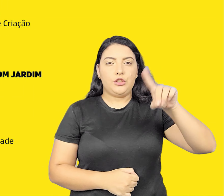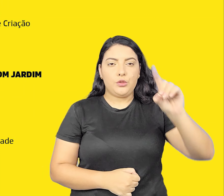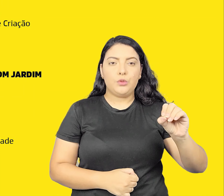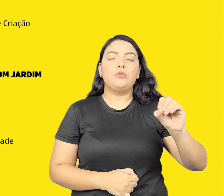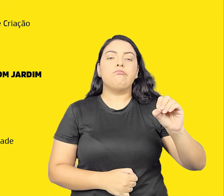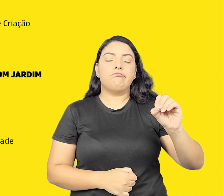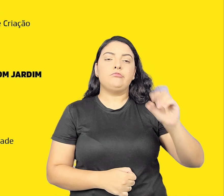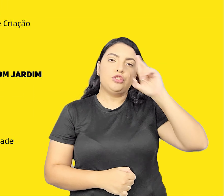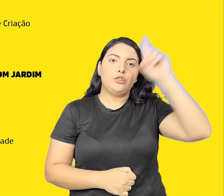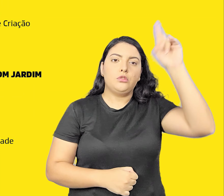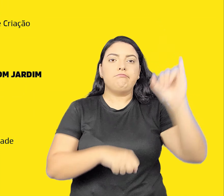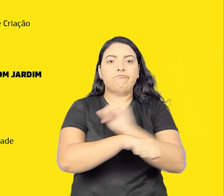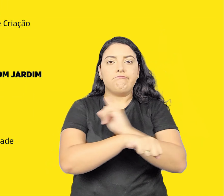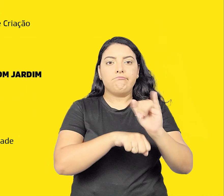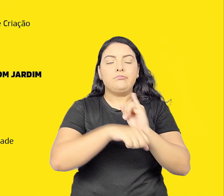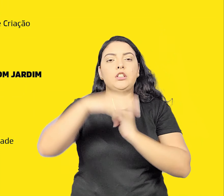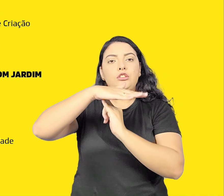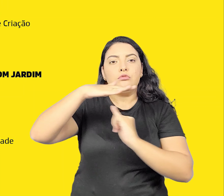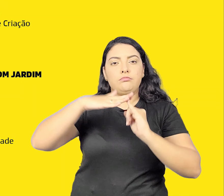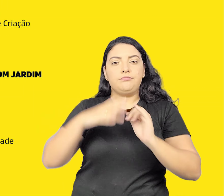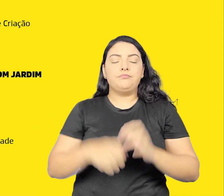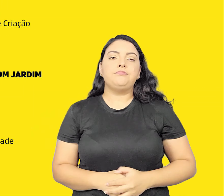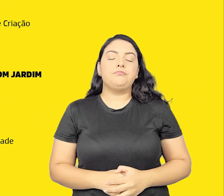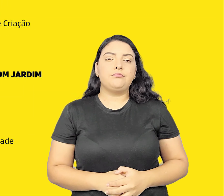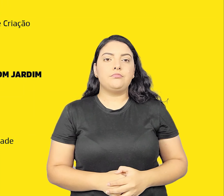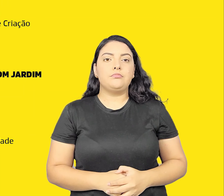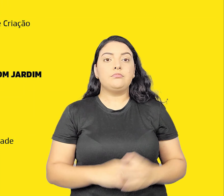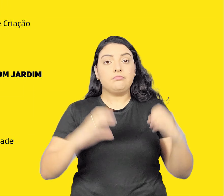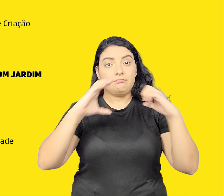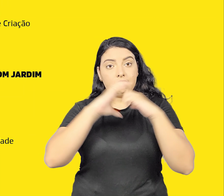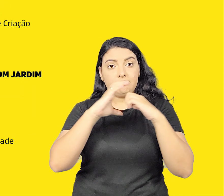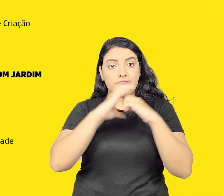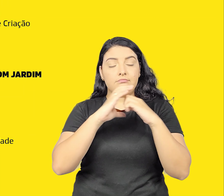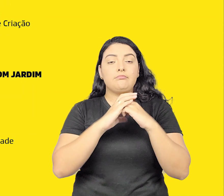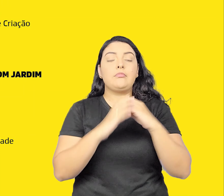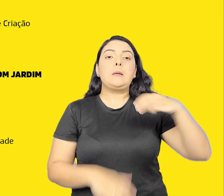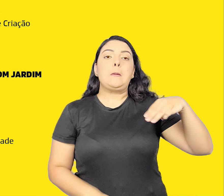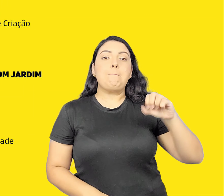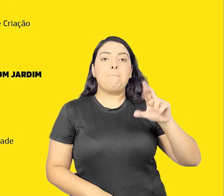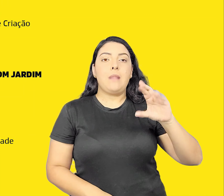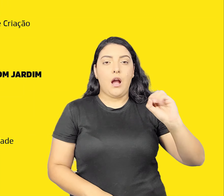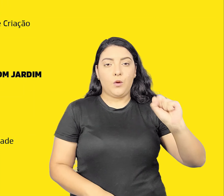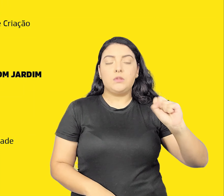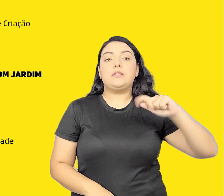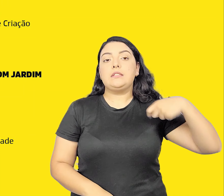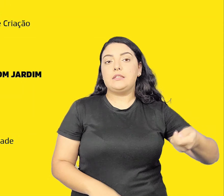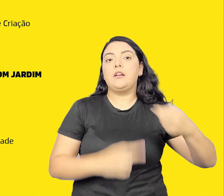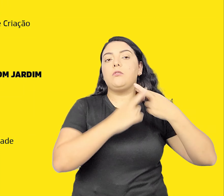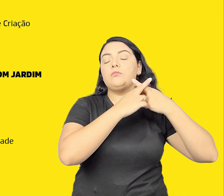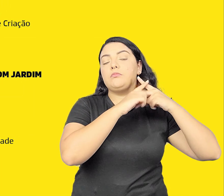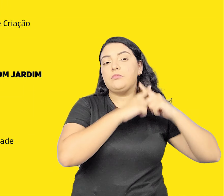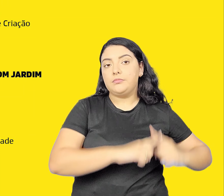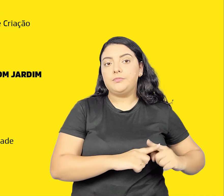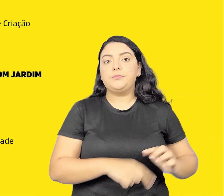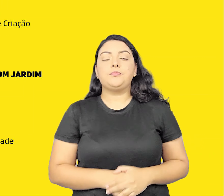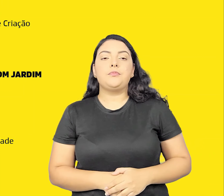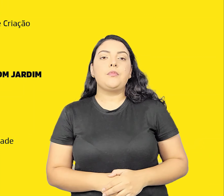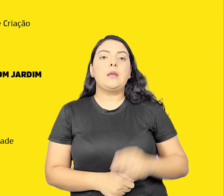Diretor de Articulação Institucional Centro Cultural Bom Jardim Marcos Levi Nunes Gestor